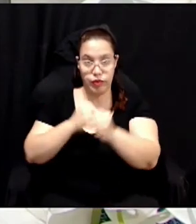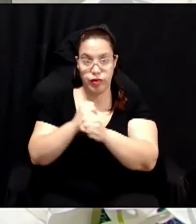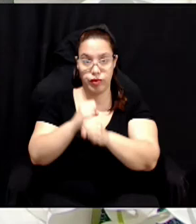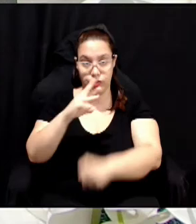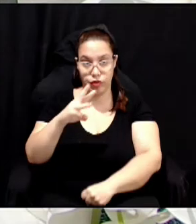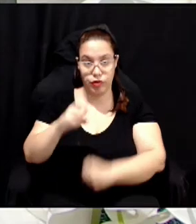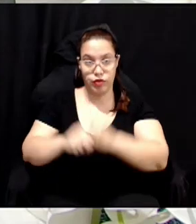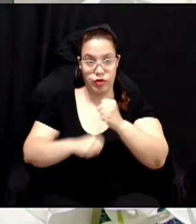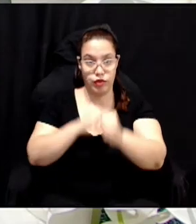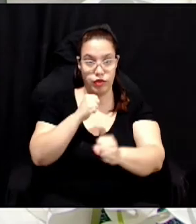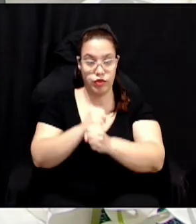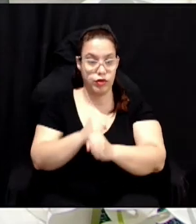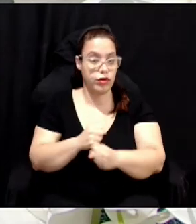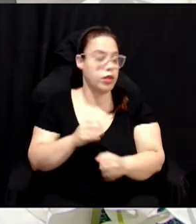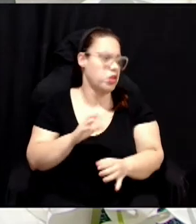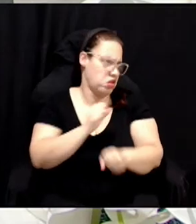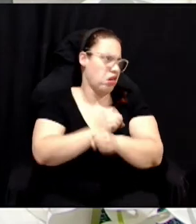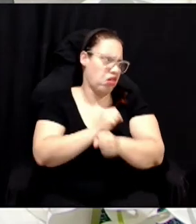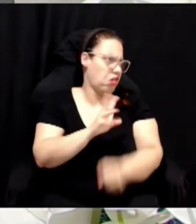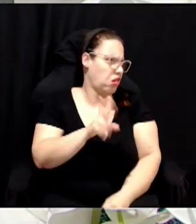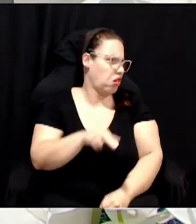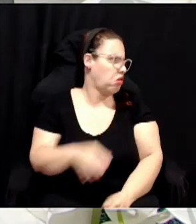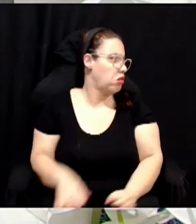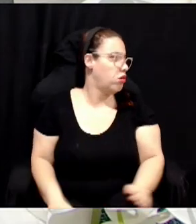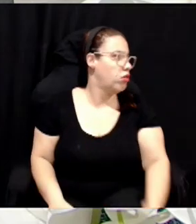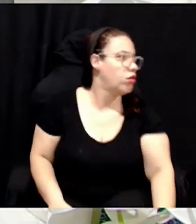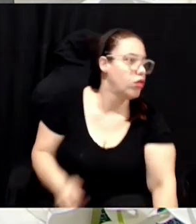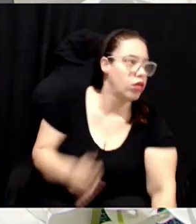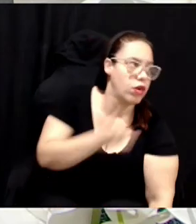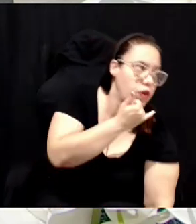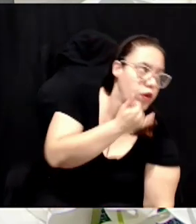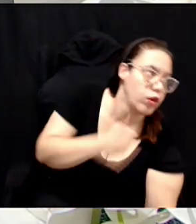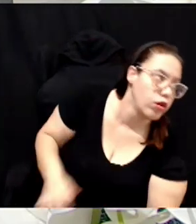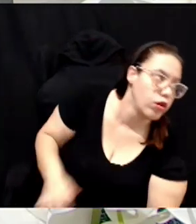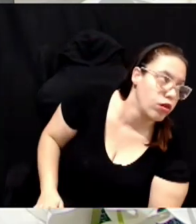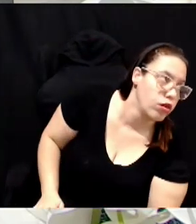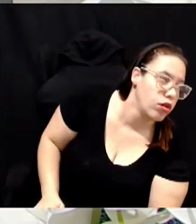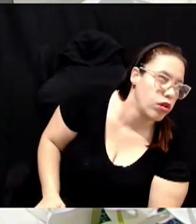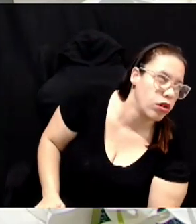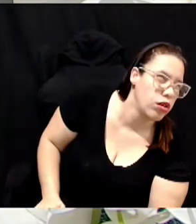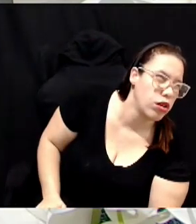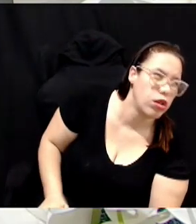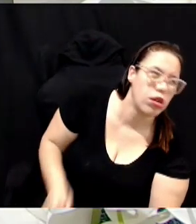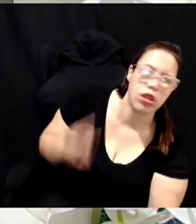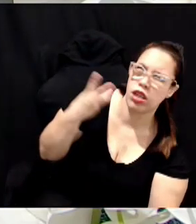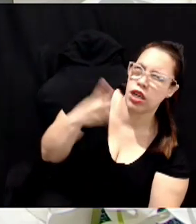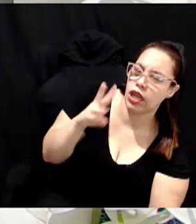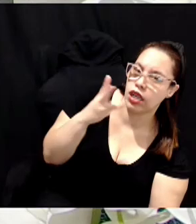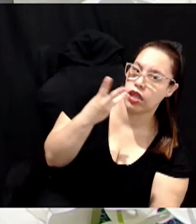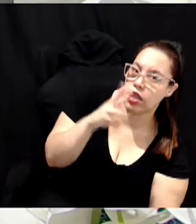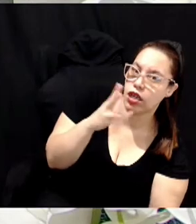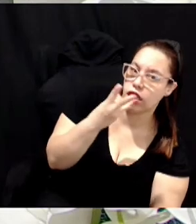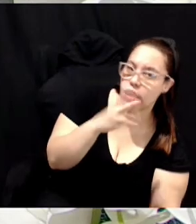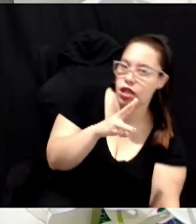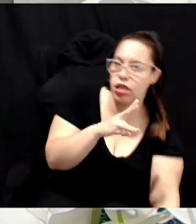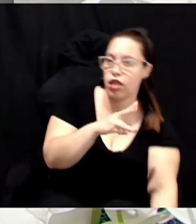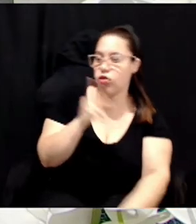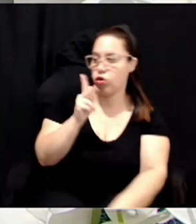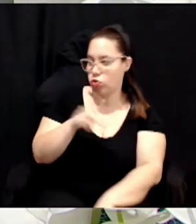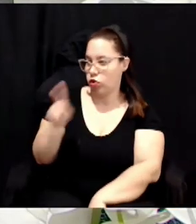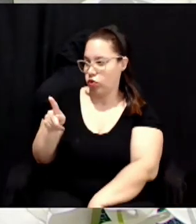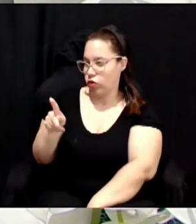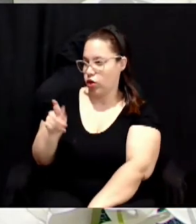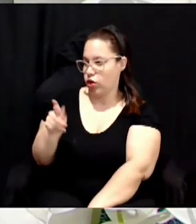Bom, então dá tempo também de ir se adaptando. Isso. São 3, 3 e 3, como você disse, né, professor? Não